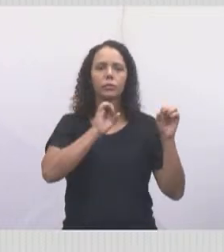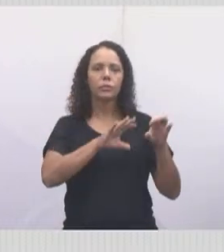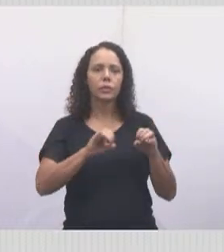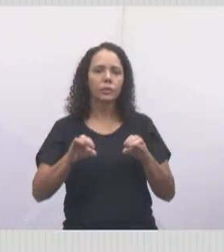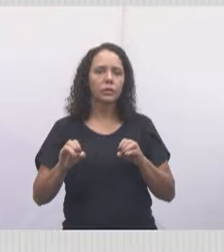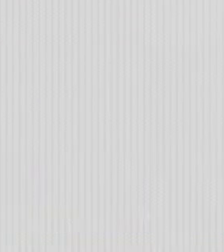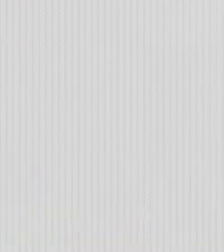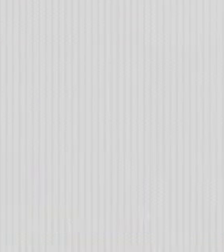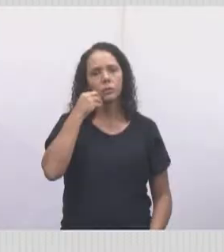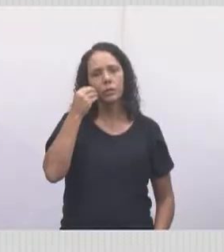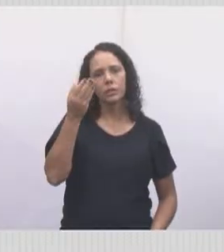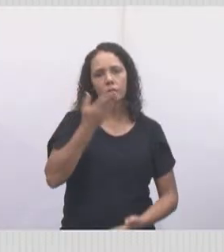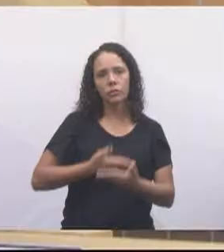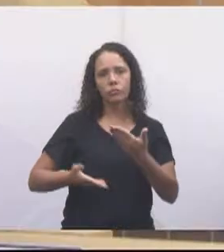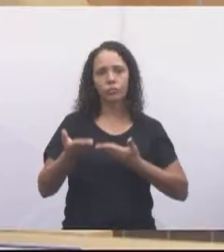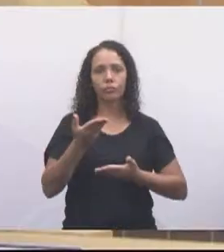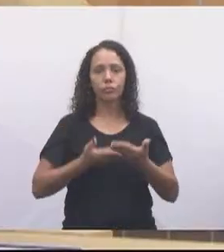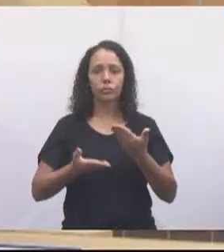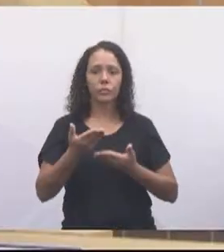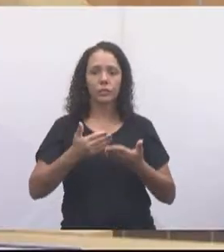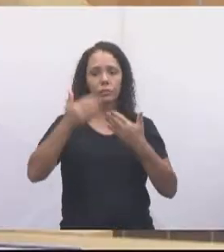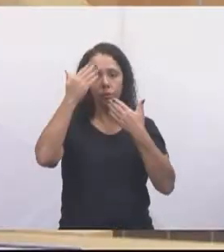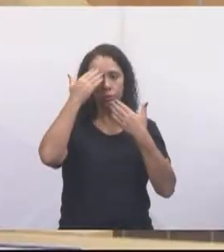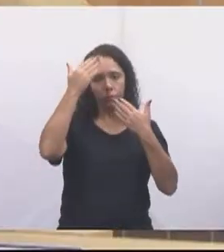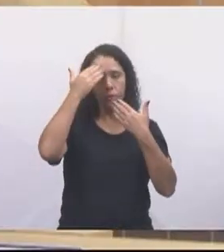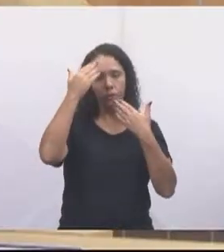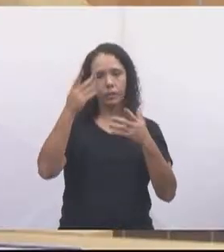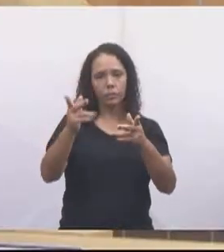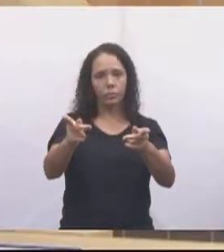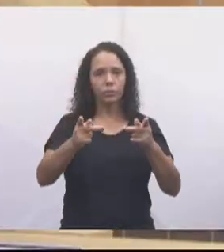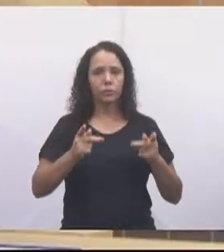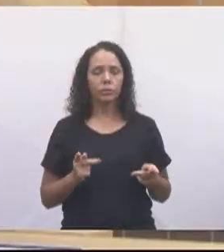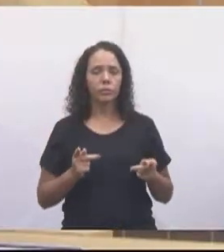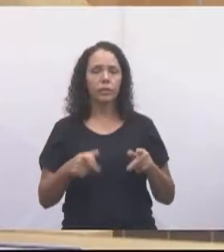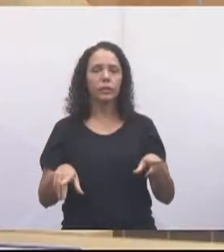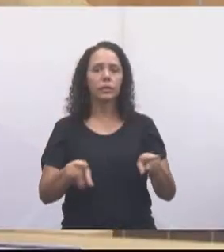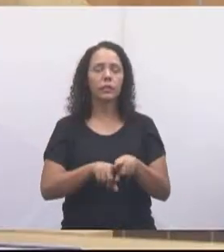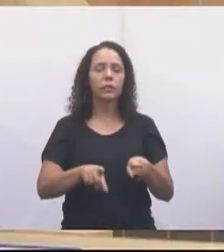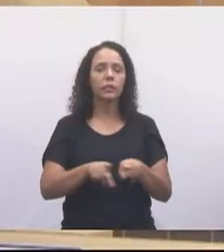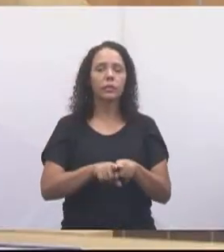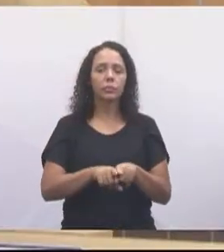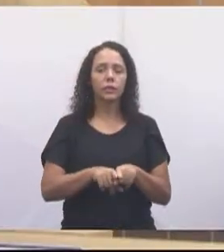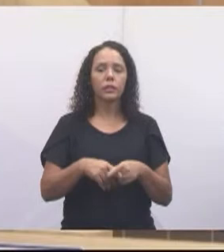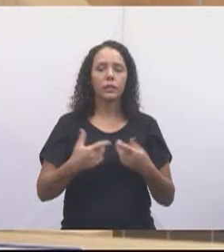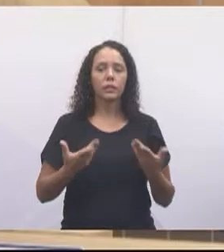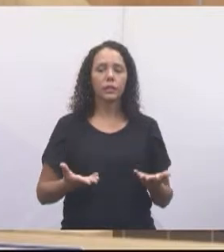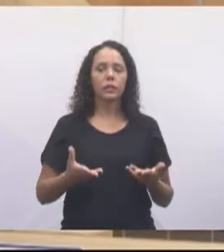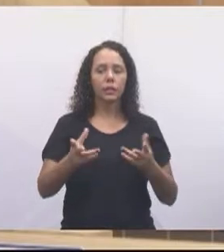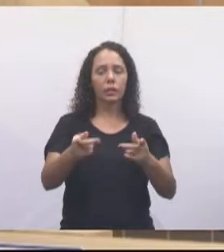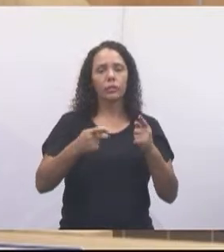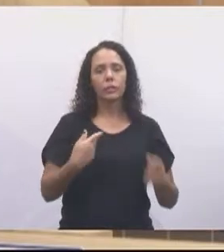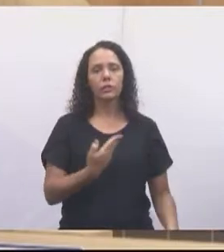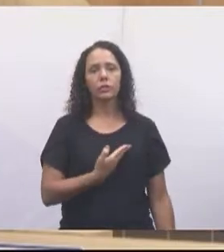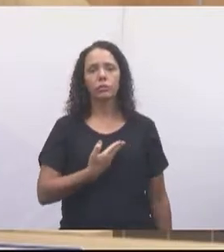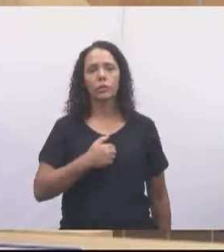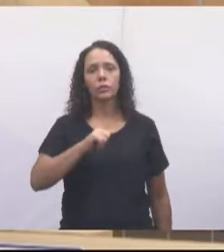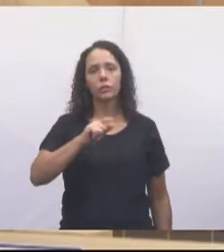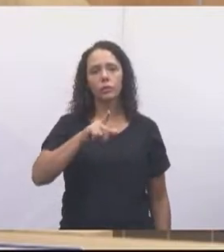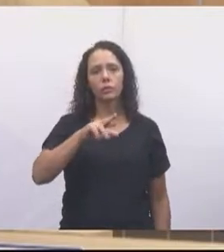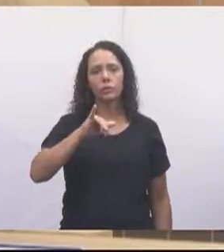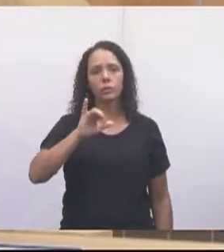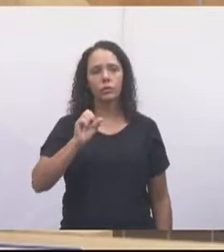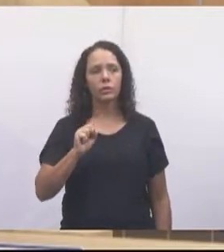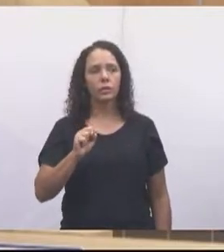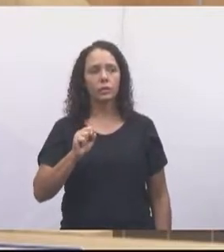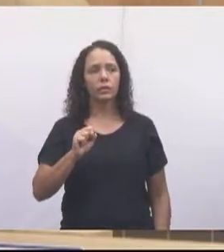bastante trocas de experiências. Muito obrigado pela visita aqui no meu gabinete. Também a visita do meu amigo Luiz Cláudio,